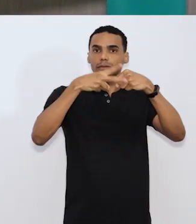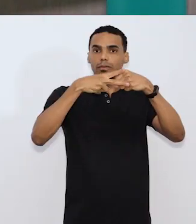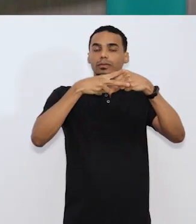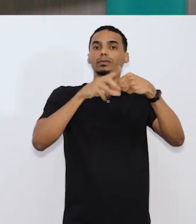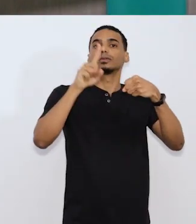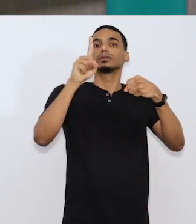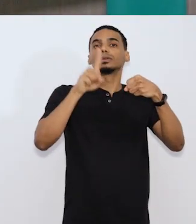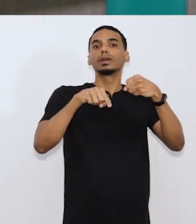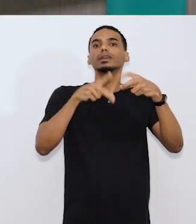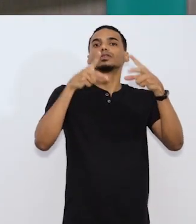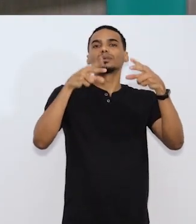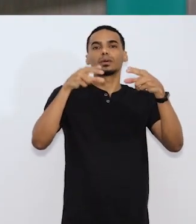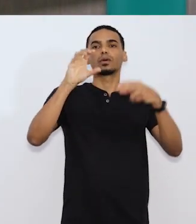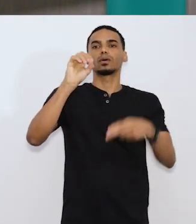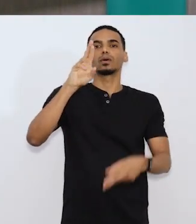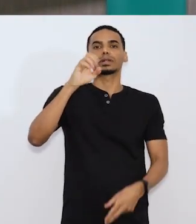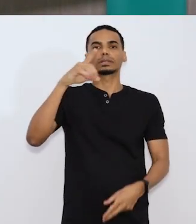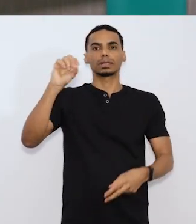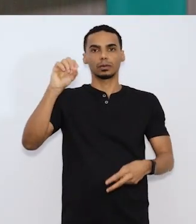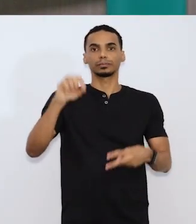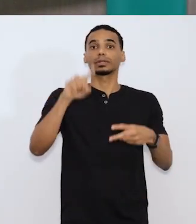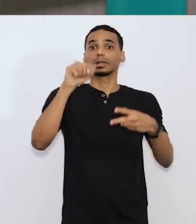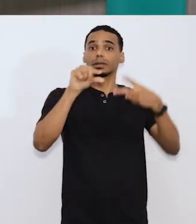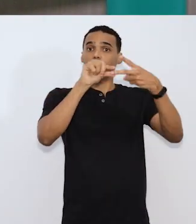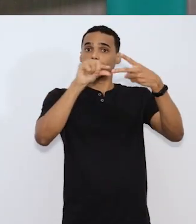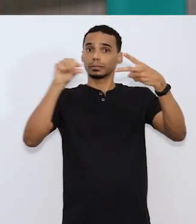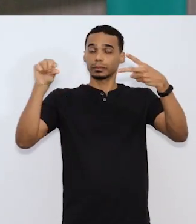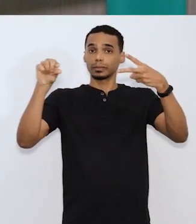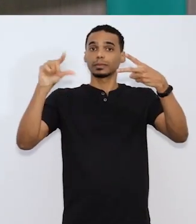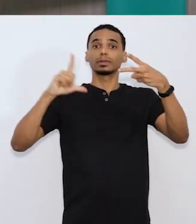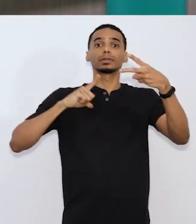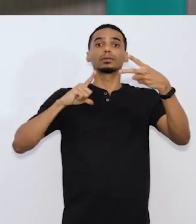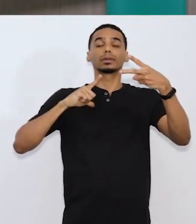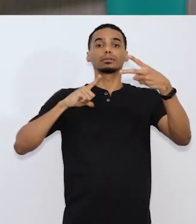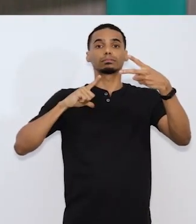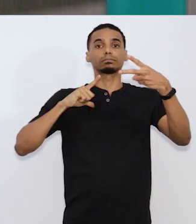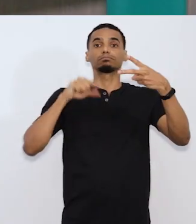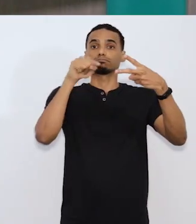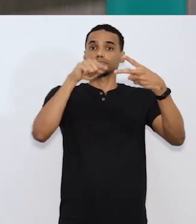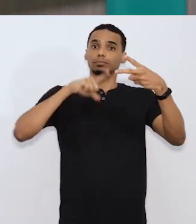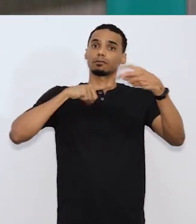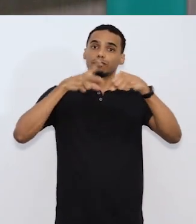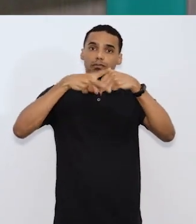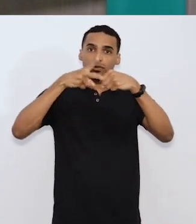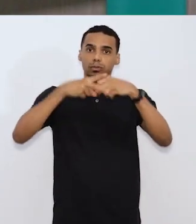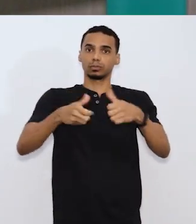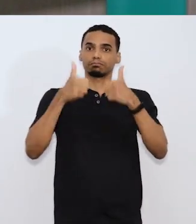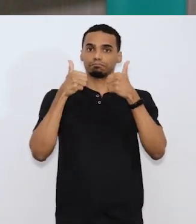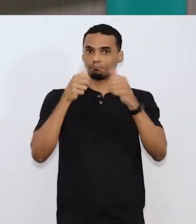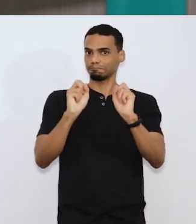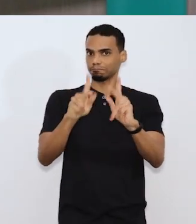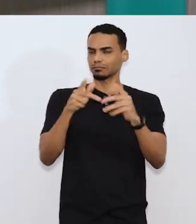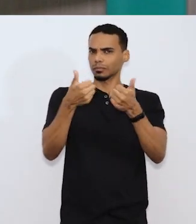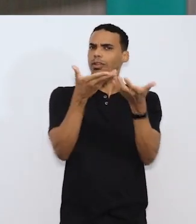mesma coisa que a oração, que é um enunciado que vai ter aí a presença do nosso verbo. Ok?